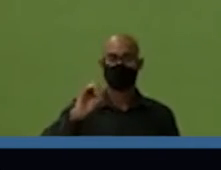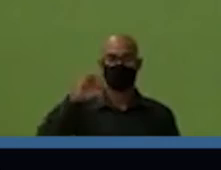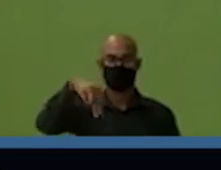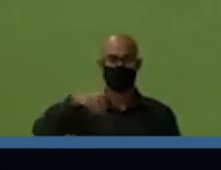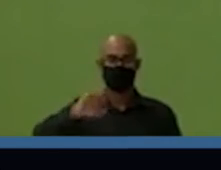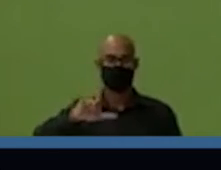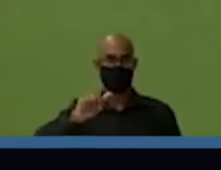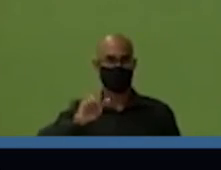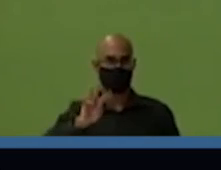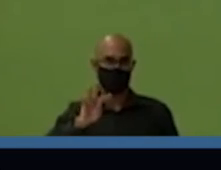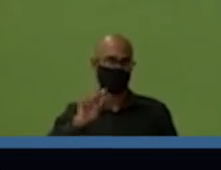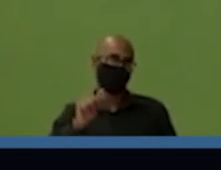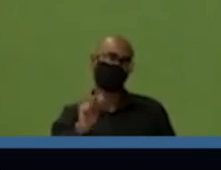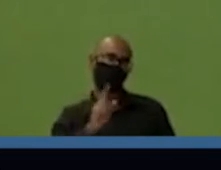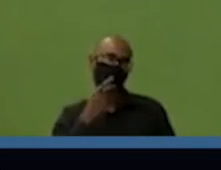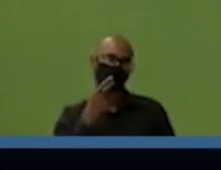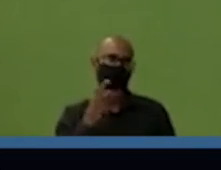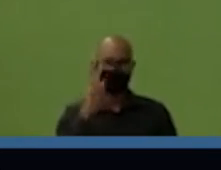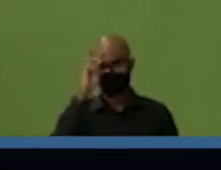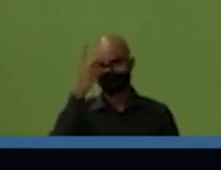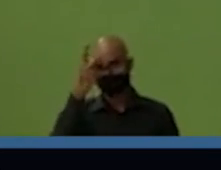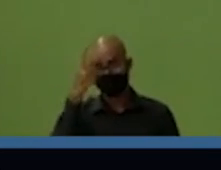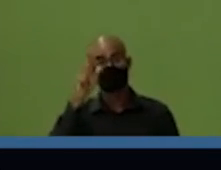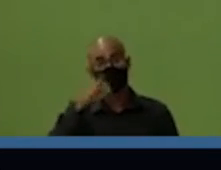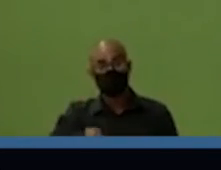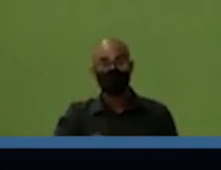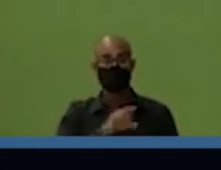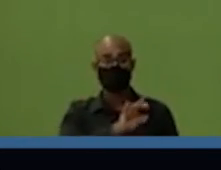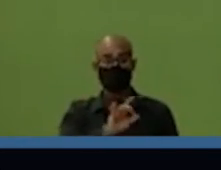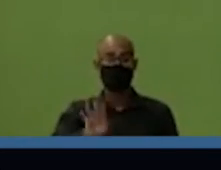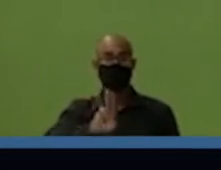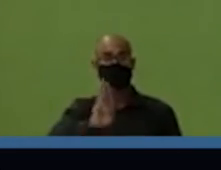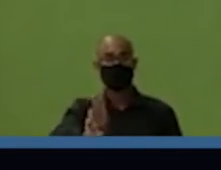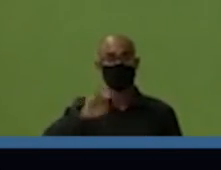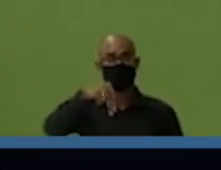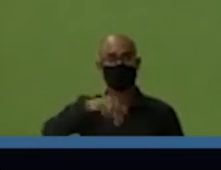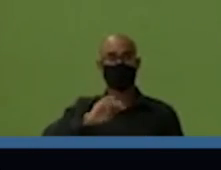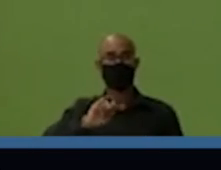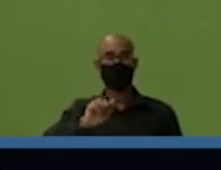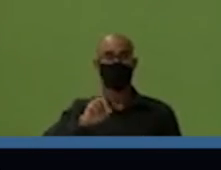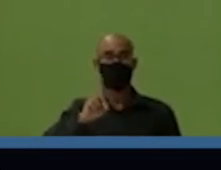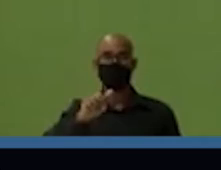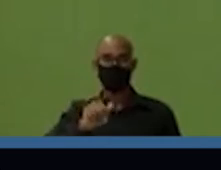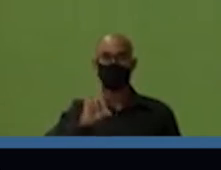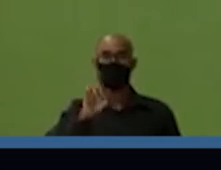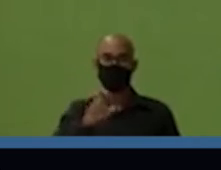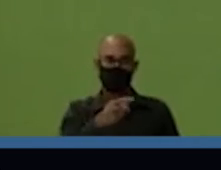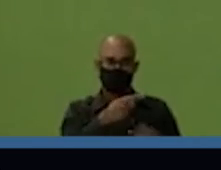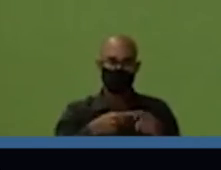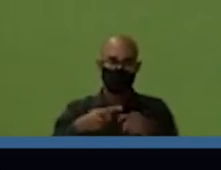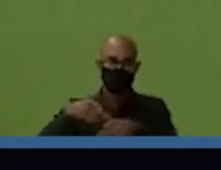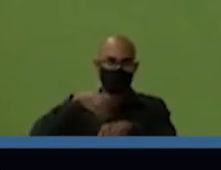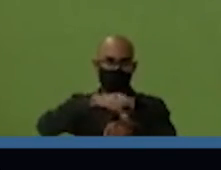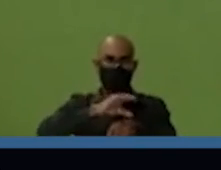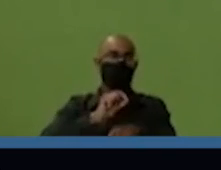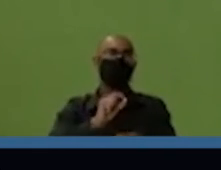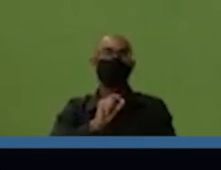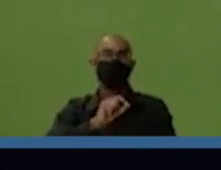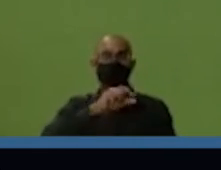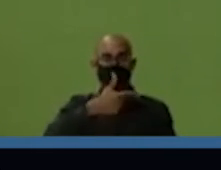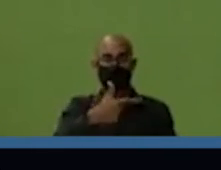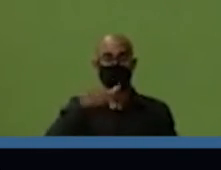unidades, não de toneladas, de unidades, e que fez com que fosse repartido entre os 27 estados da